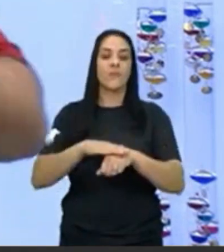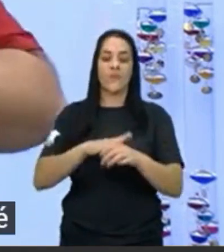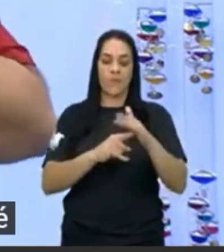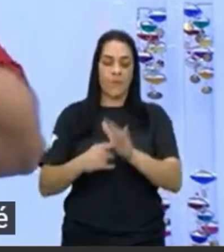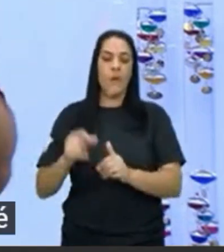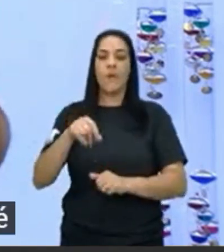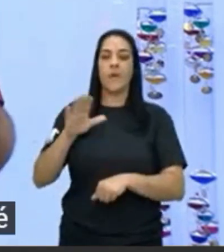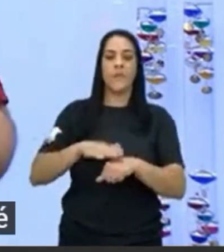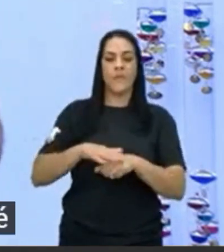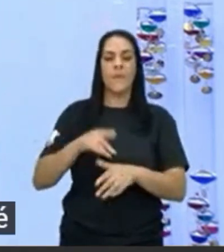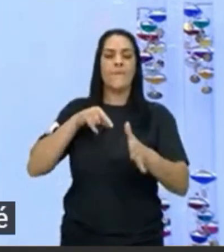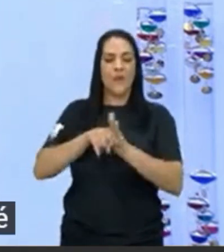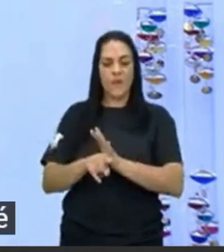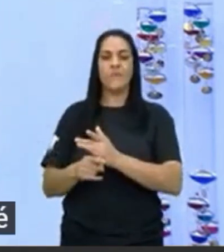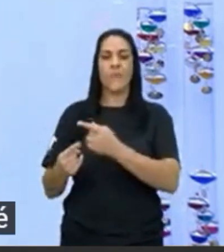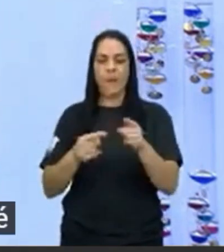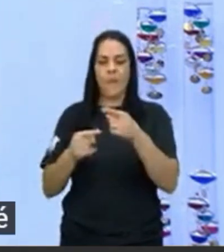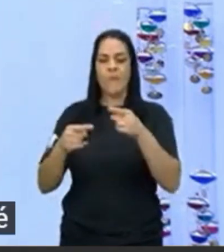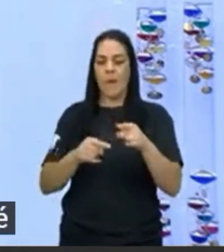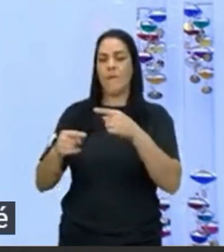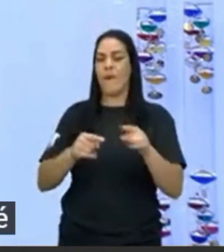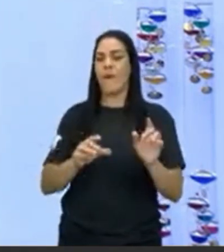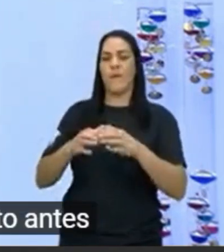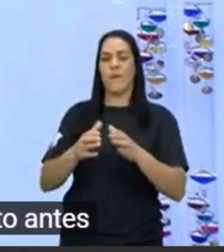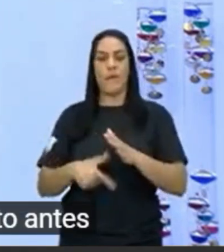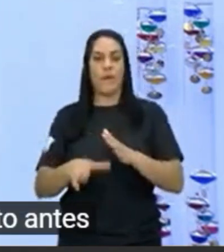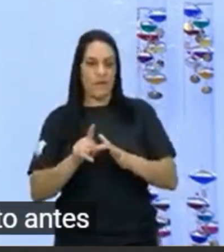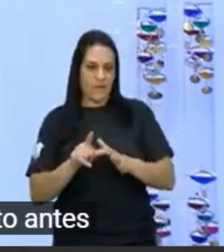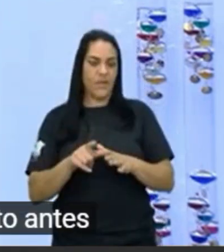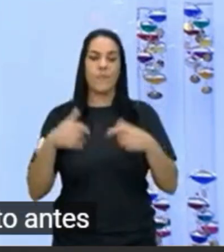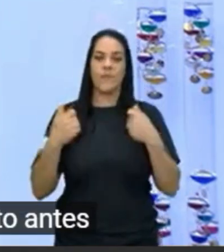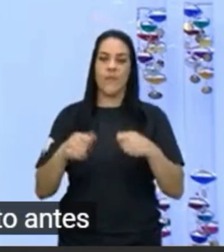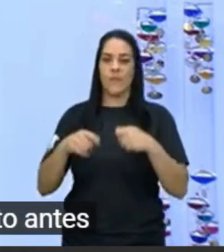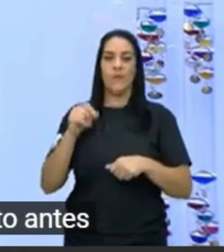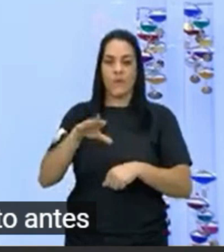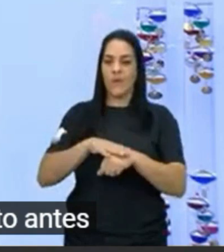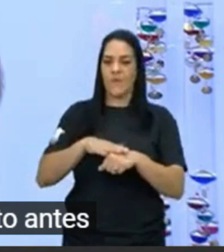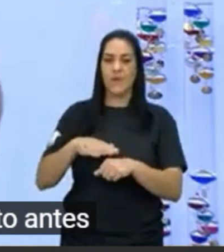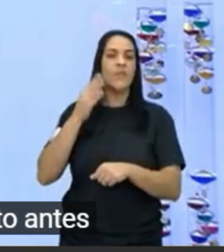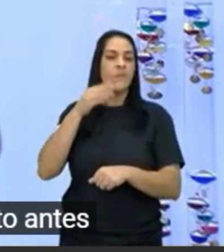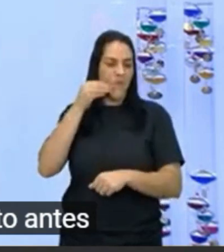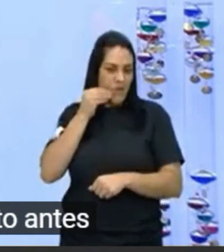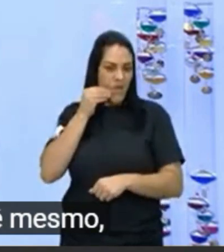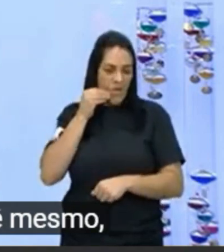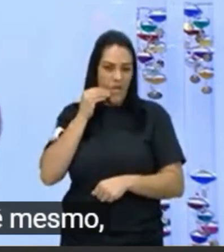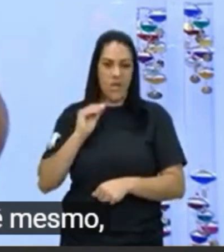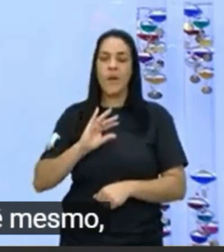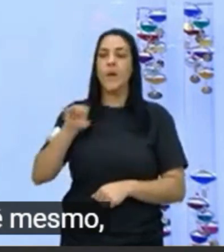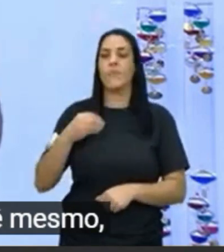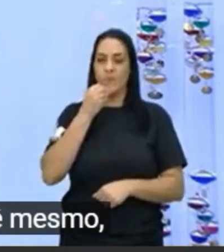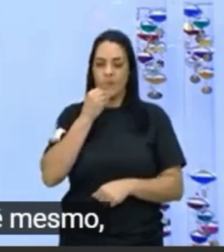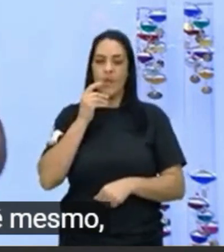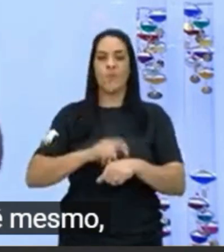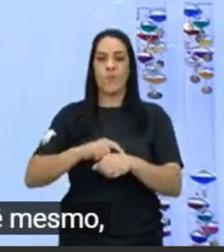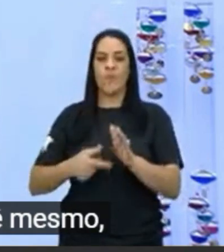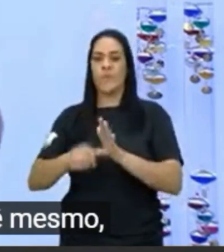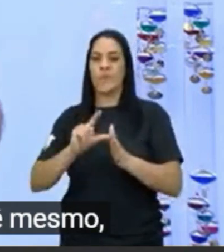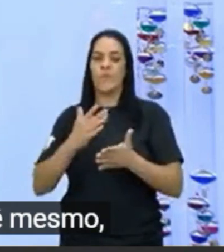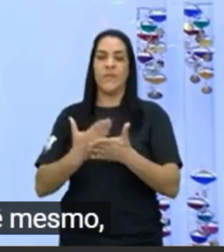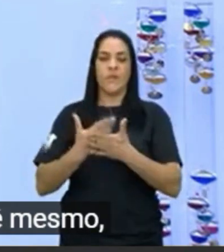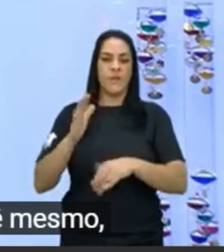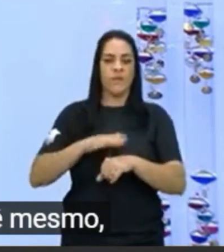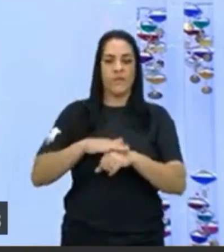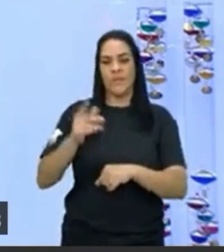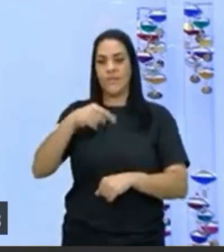o servomotor? E você fazer essas provocações coletivas. Antes é necessário que você faça os testes. Aproveite o momento antes da aula, o seu momento de planejar essa